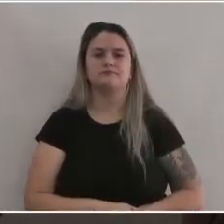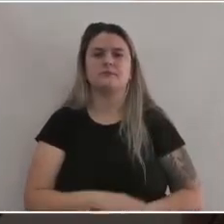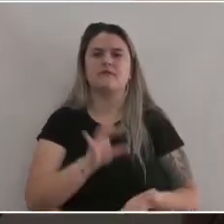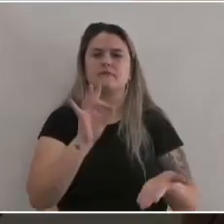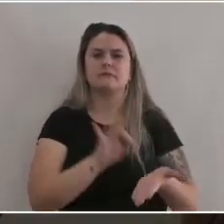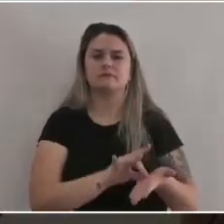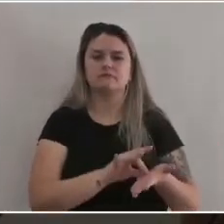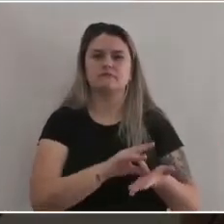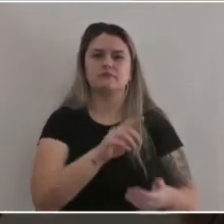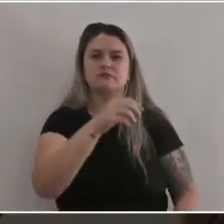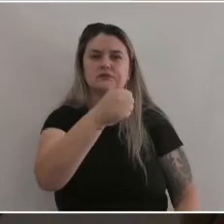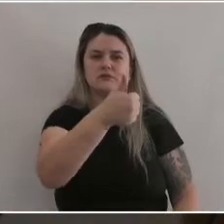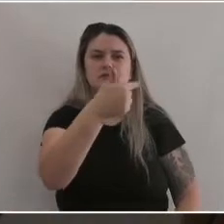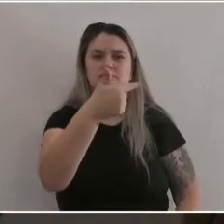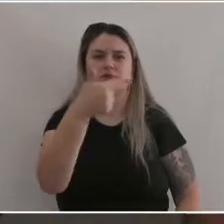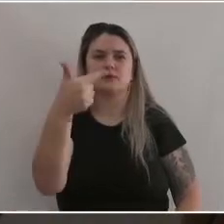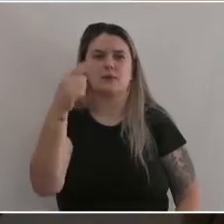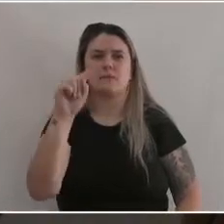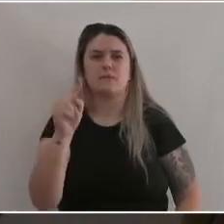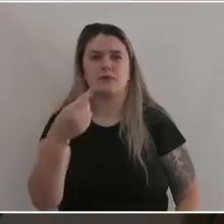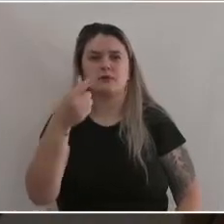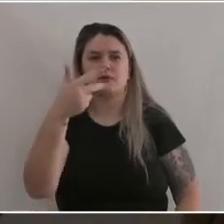Fixado atualizado,